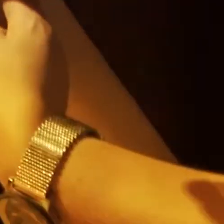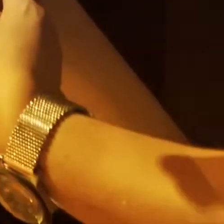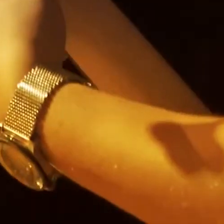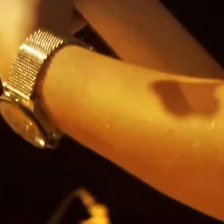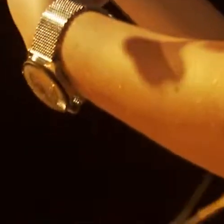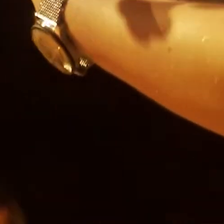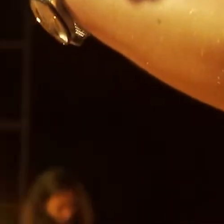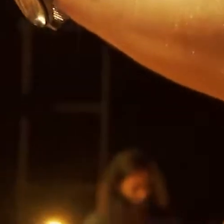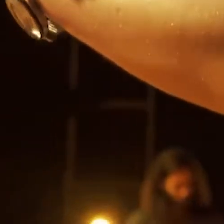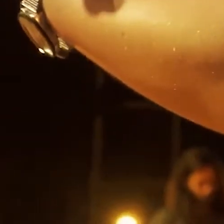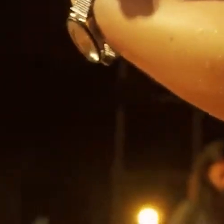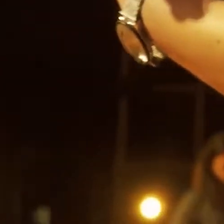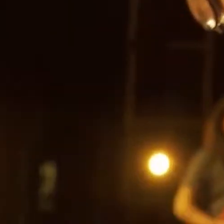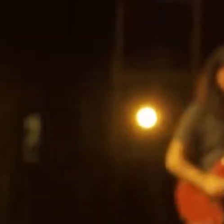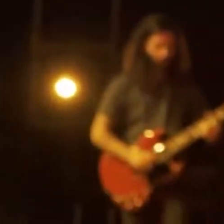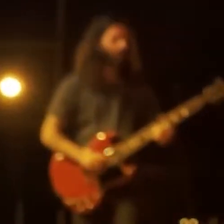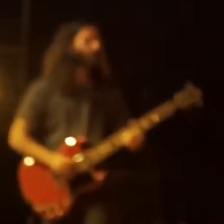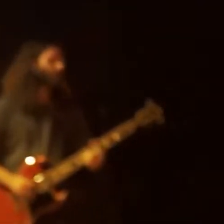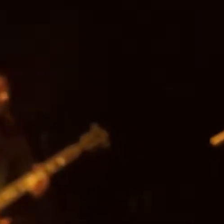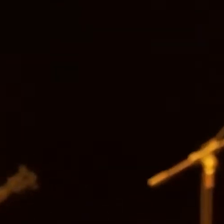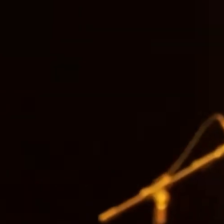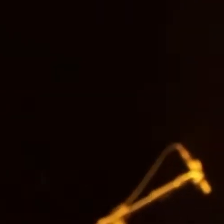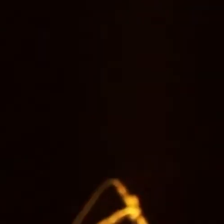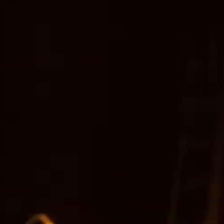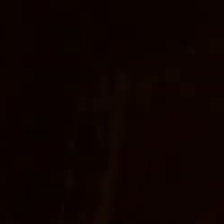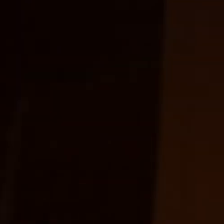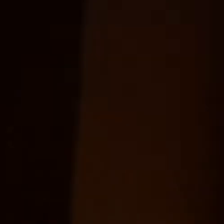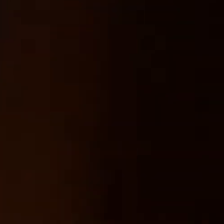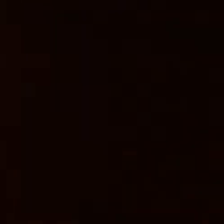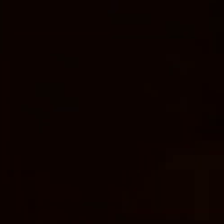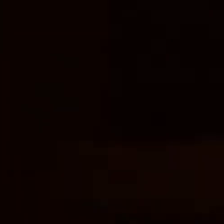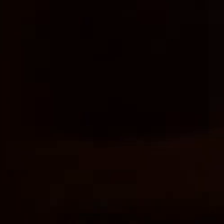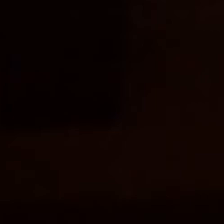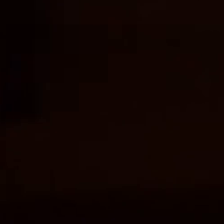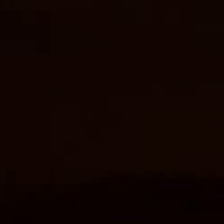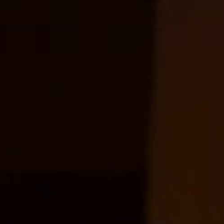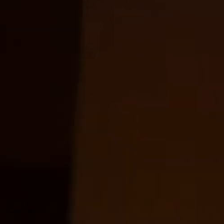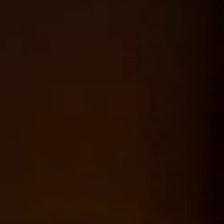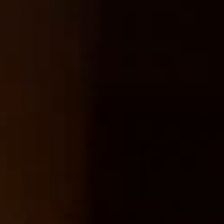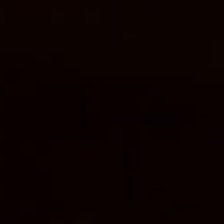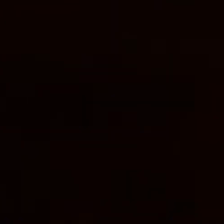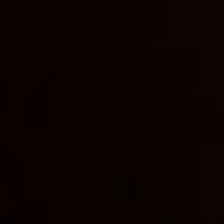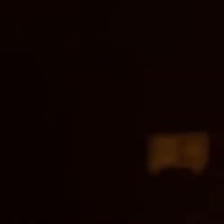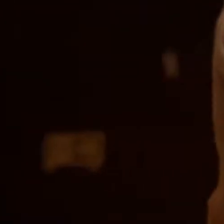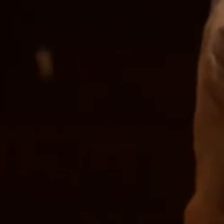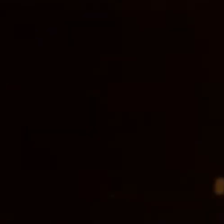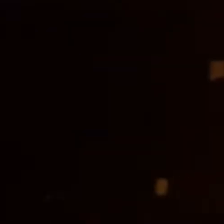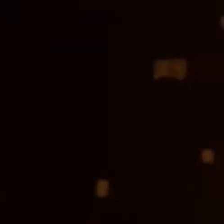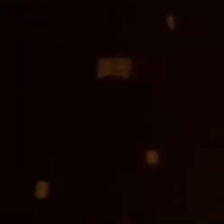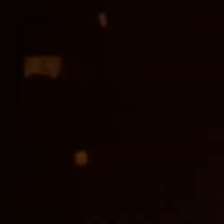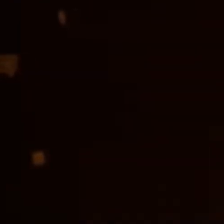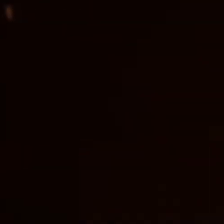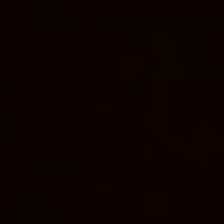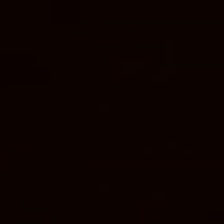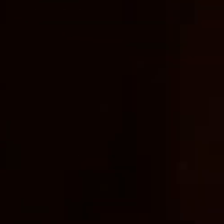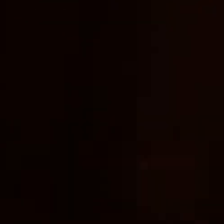são a voz de um povo ancestral alheio a futebol.